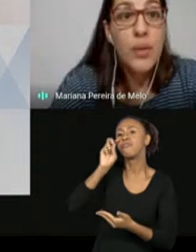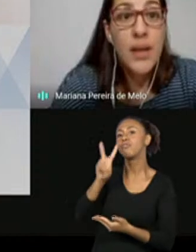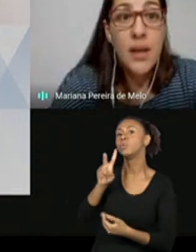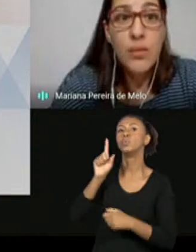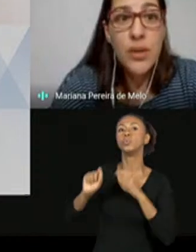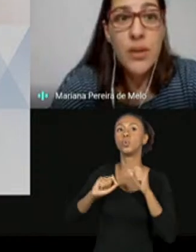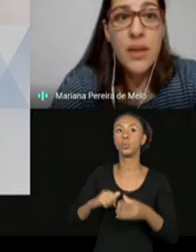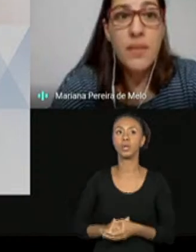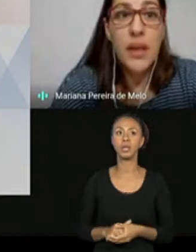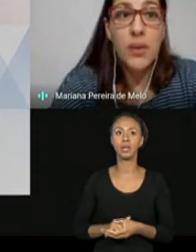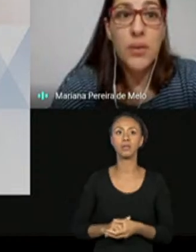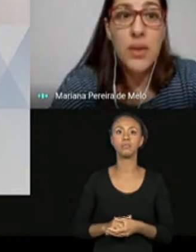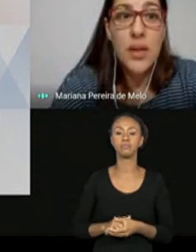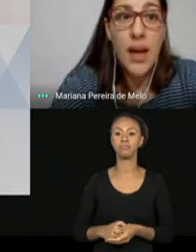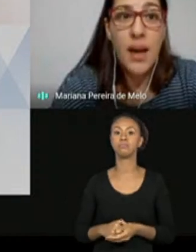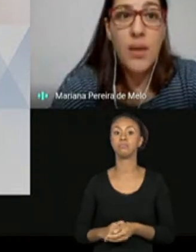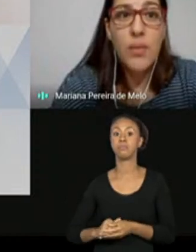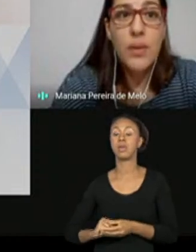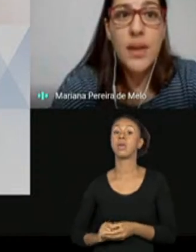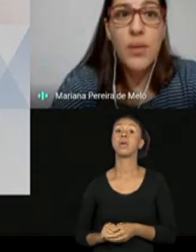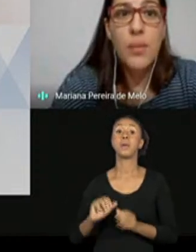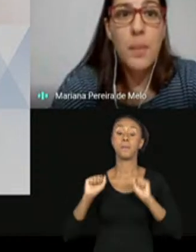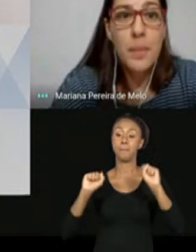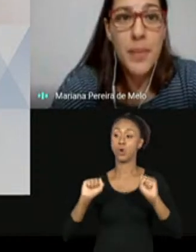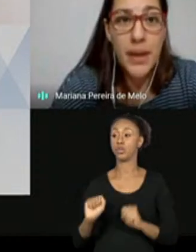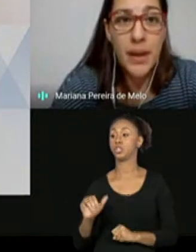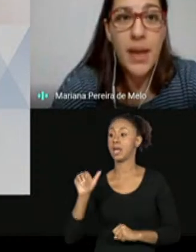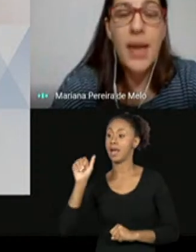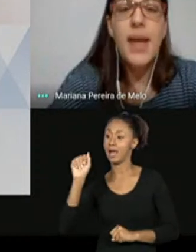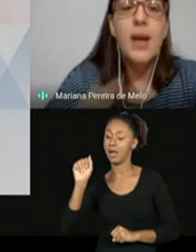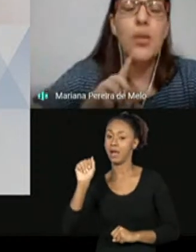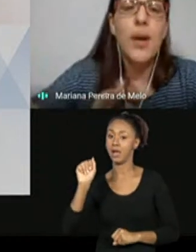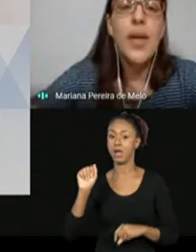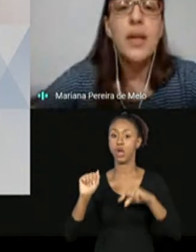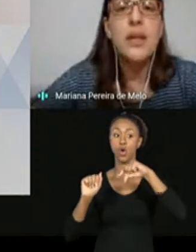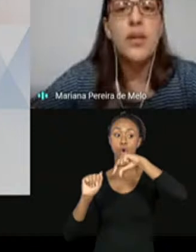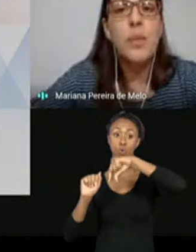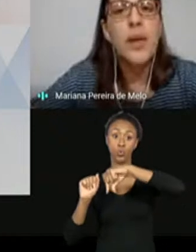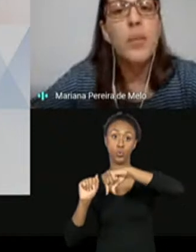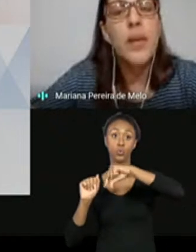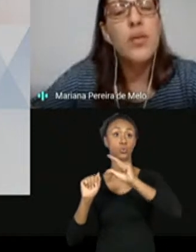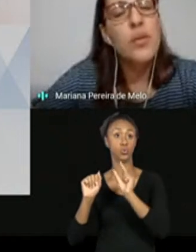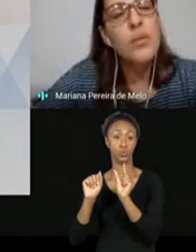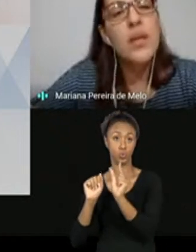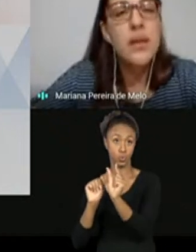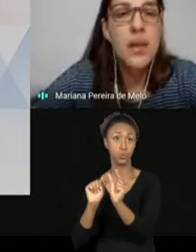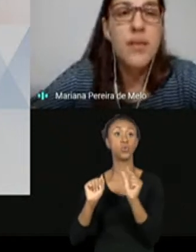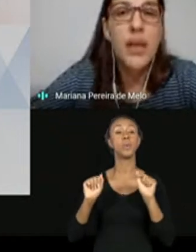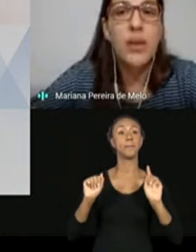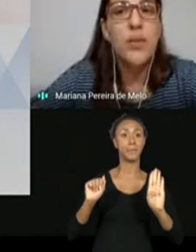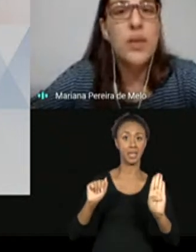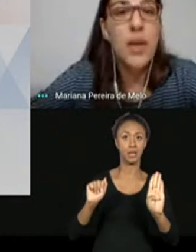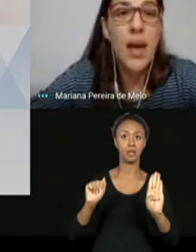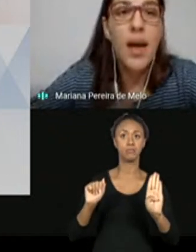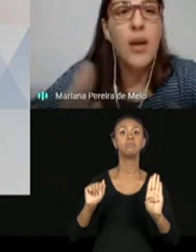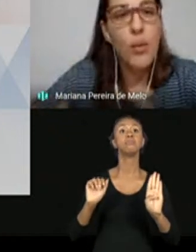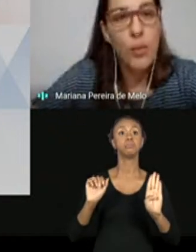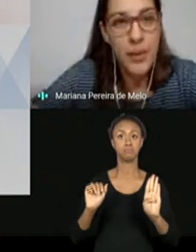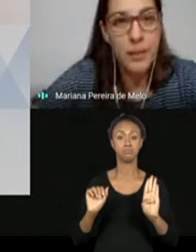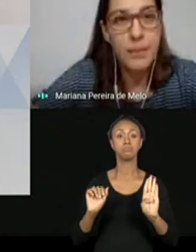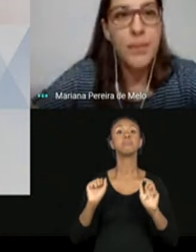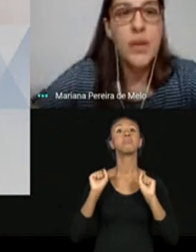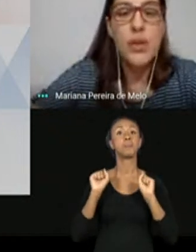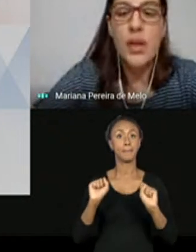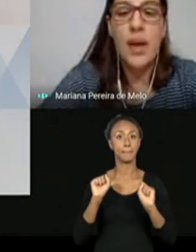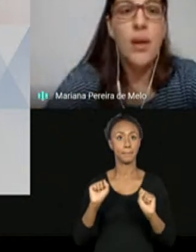A união de dois eventos, A união B, é a ocorrência de pelo menos um desses eventos, A ou